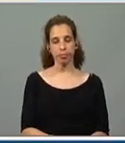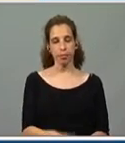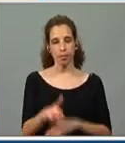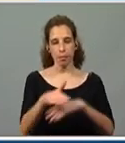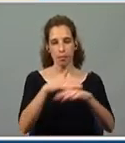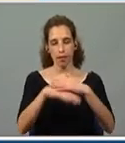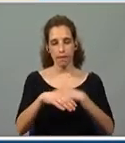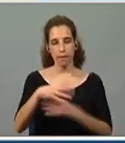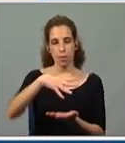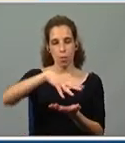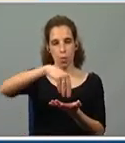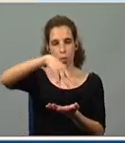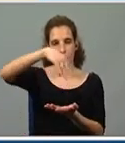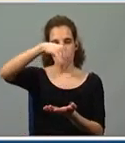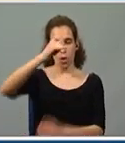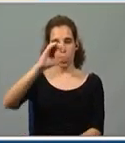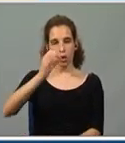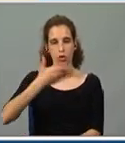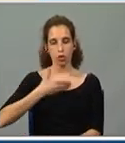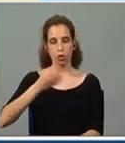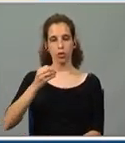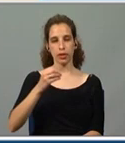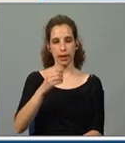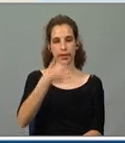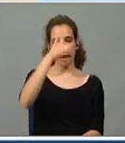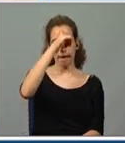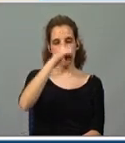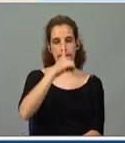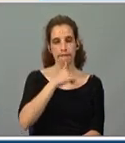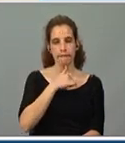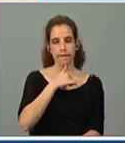formação dos vapores de iodo, estes vapores cor-de-rosa.